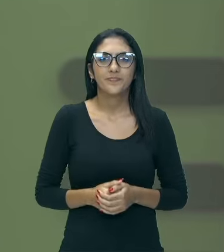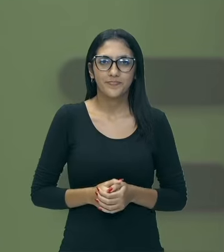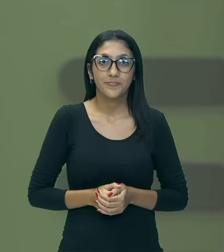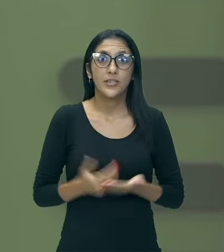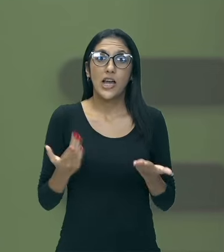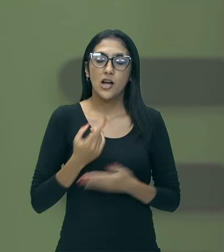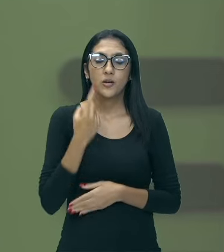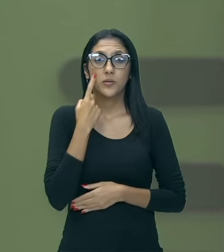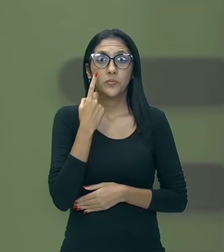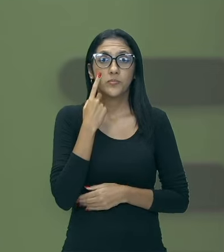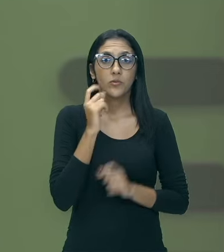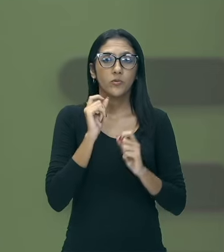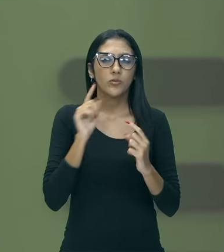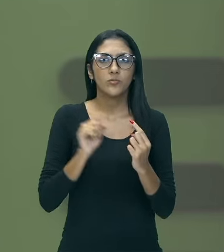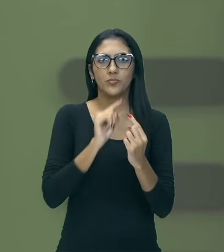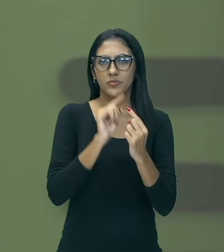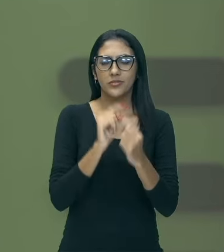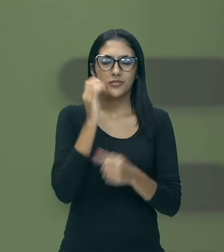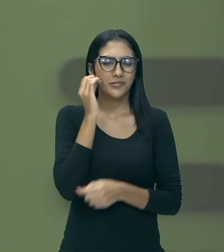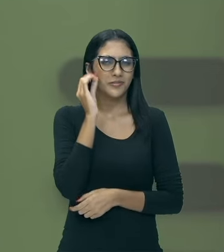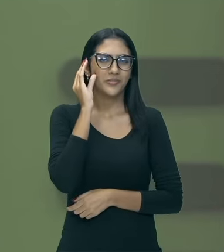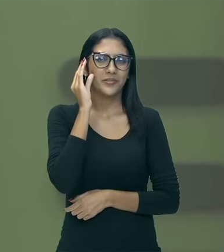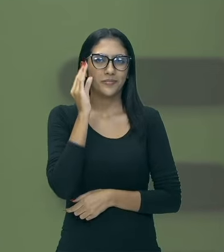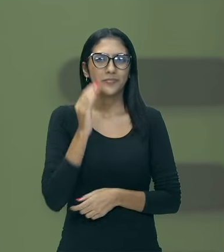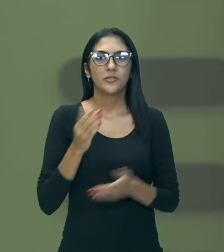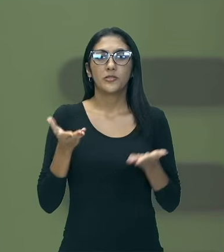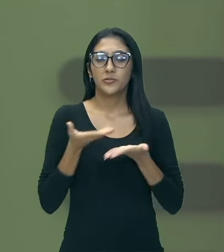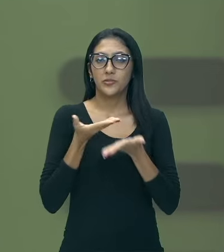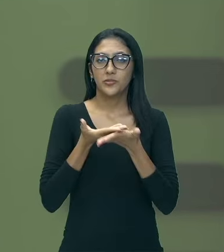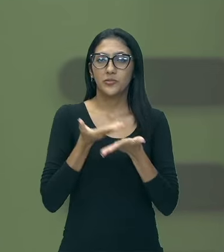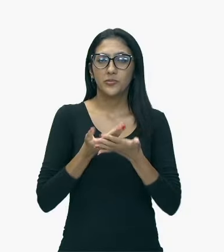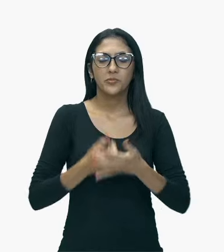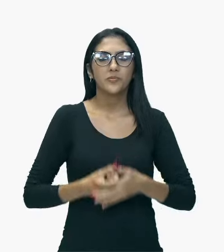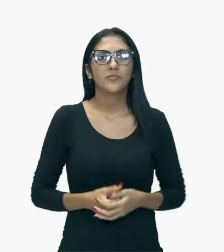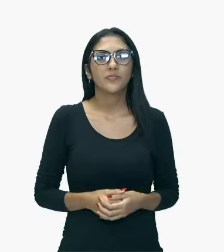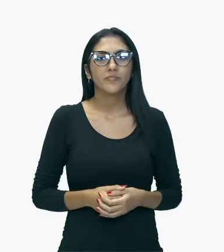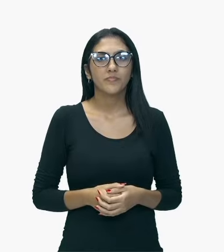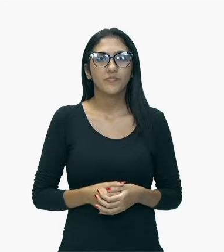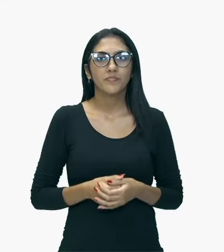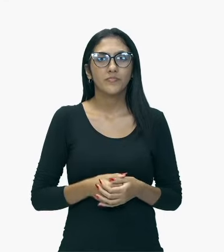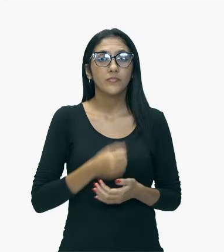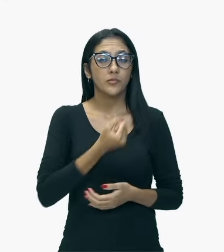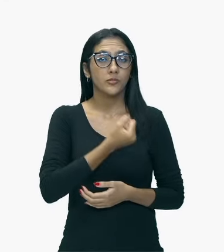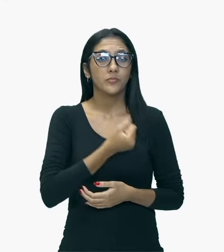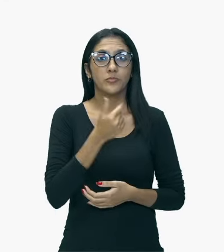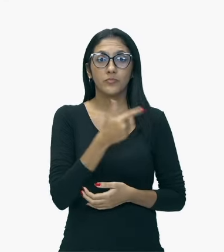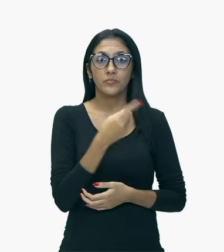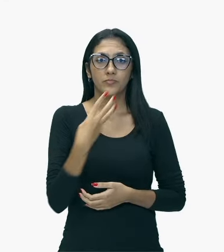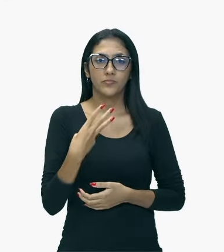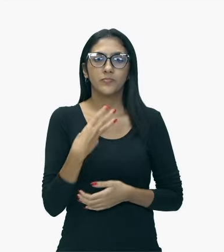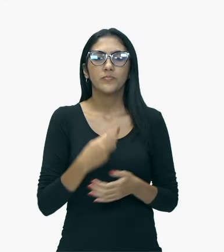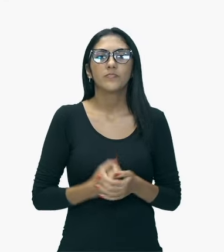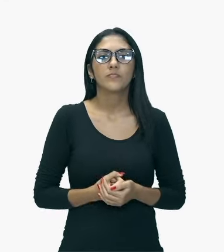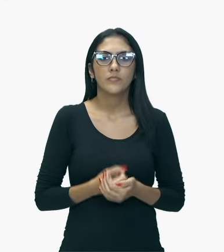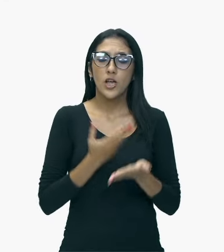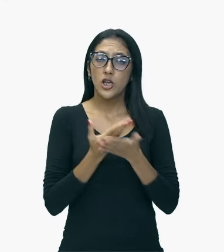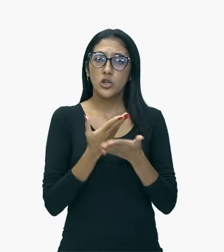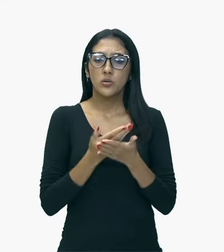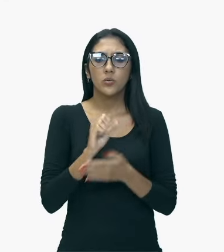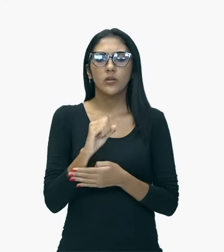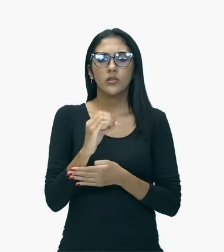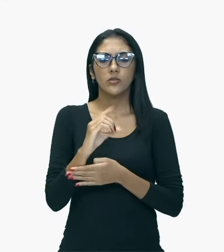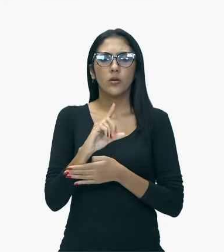vamos conhecer o objeto de conhecimento da aula 23. Estudo das